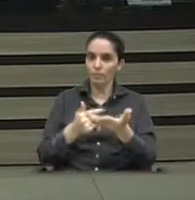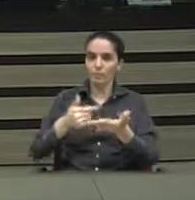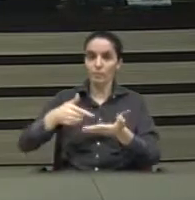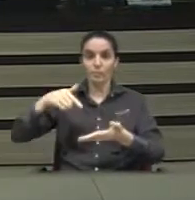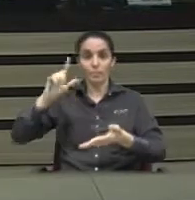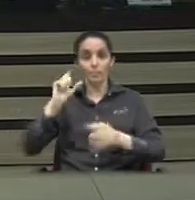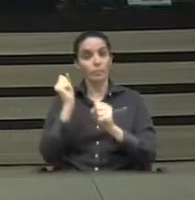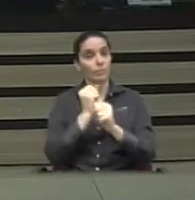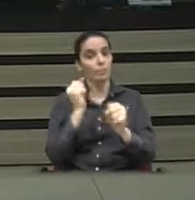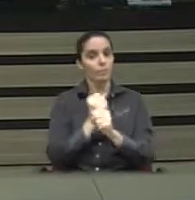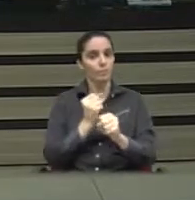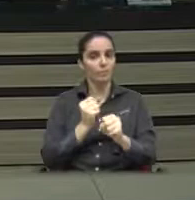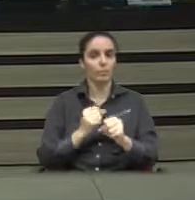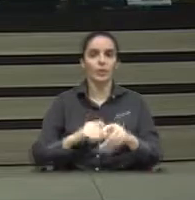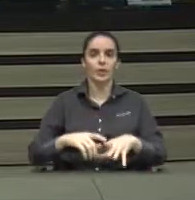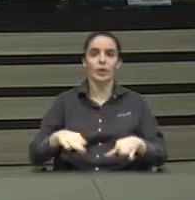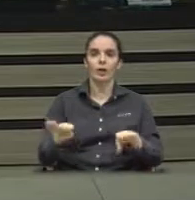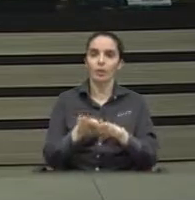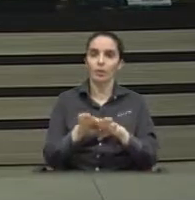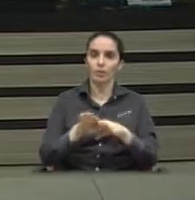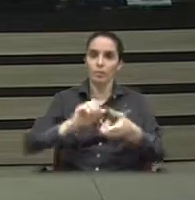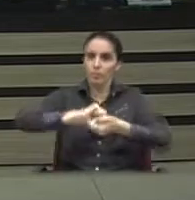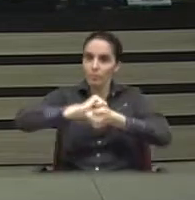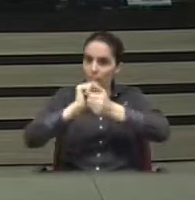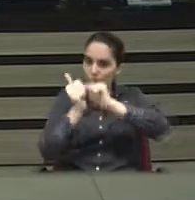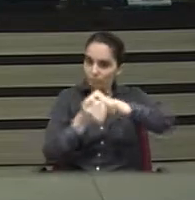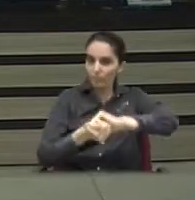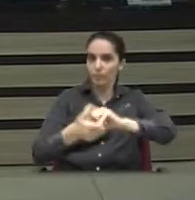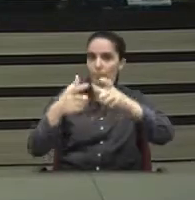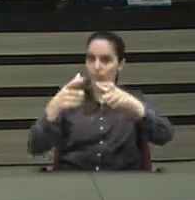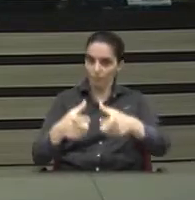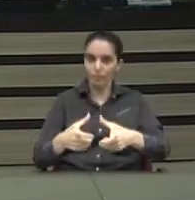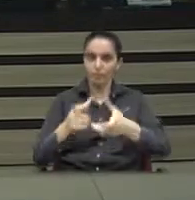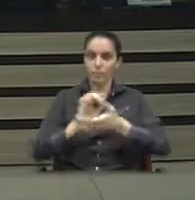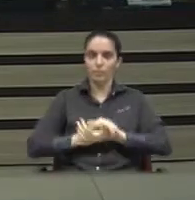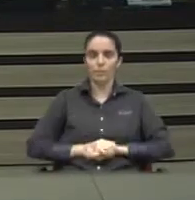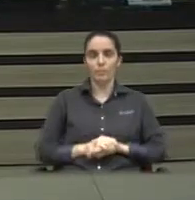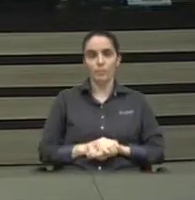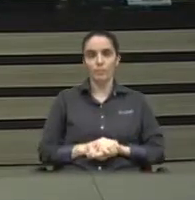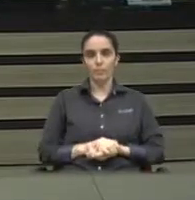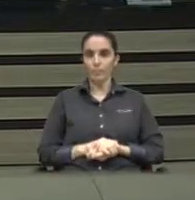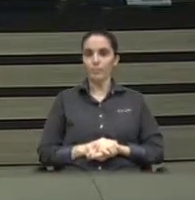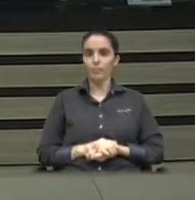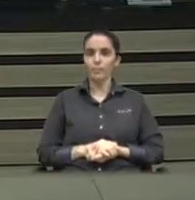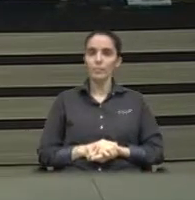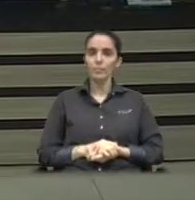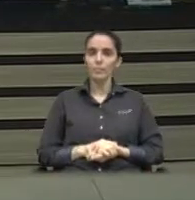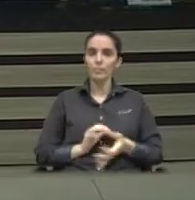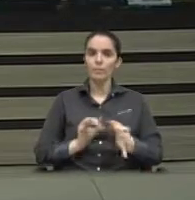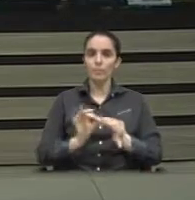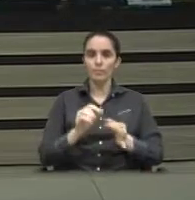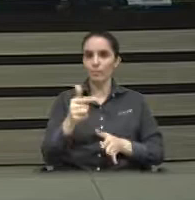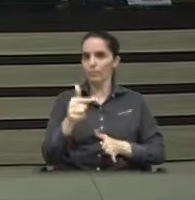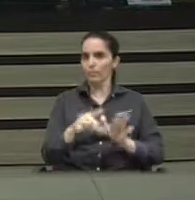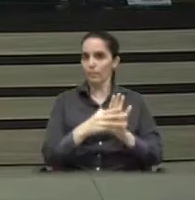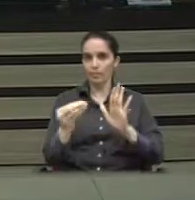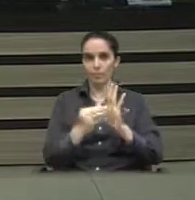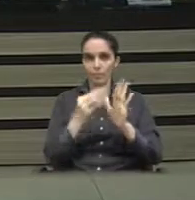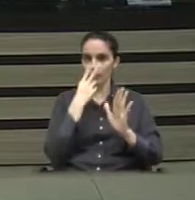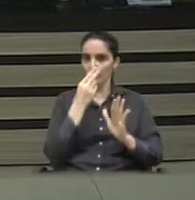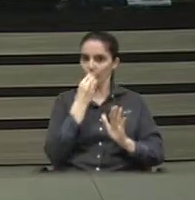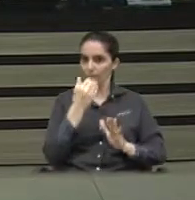obras da reforma e adaptação do local e da outras providências. O projeto não contém emendas e o parecer